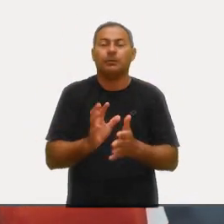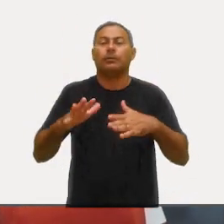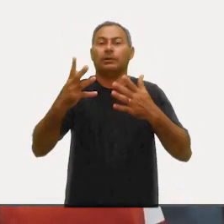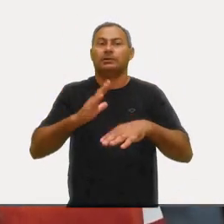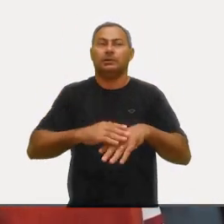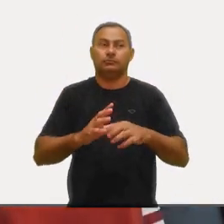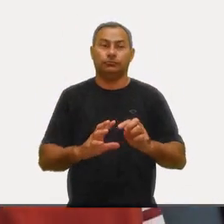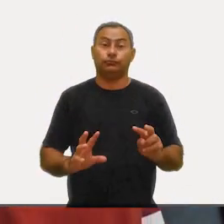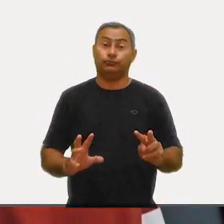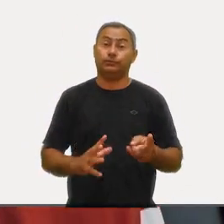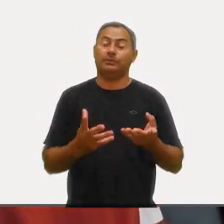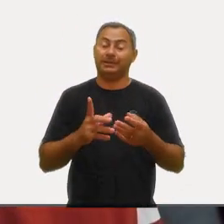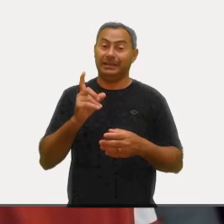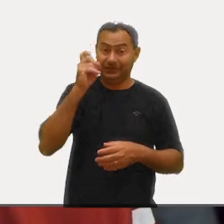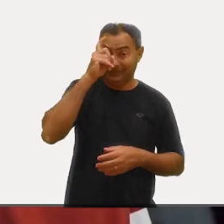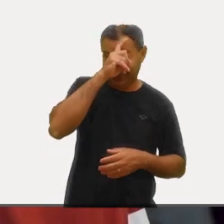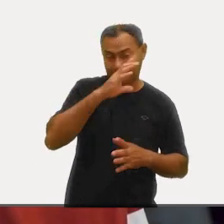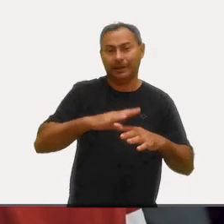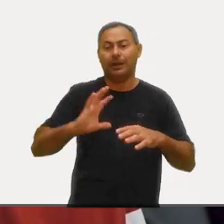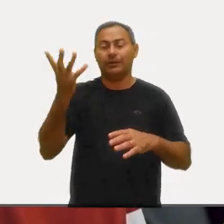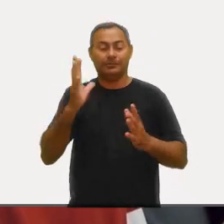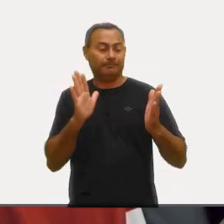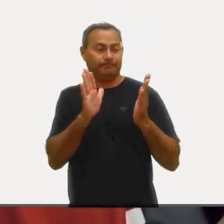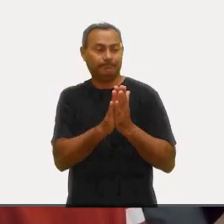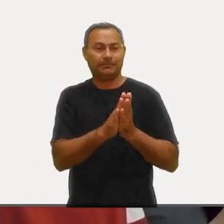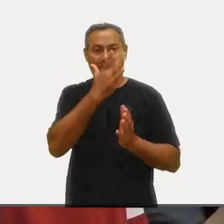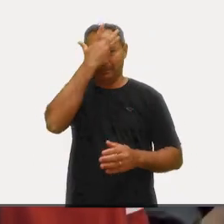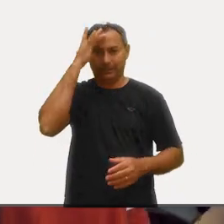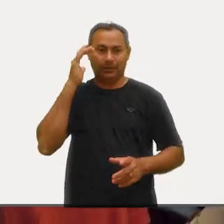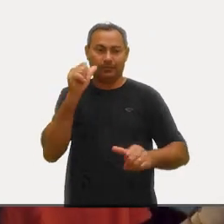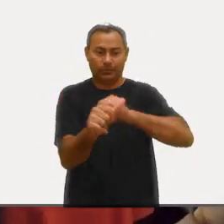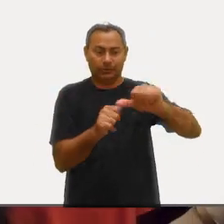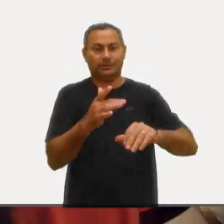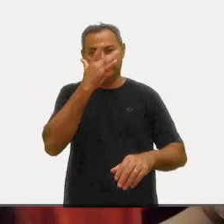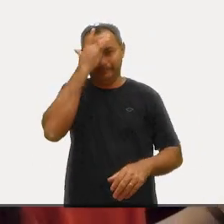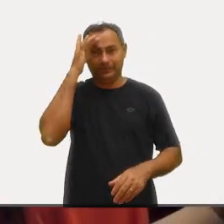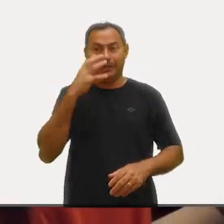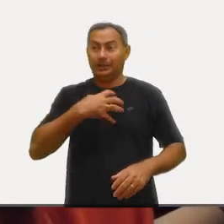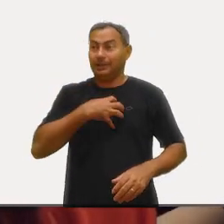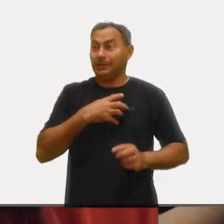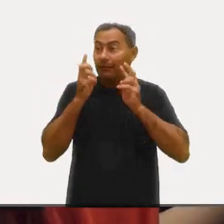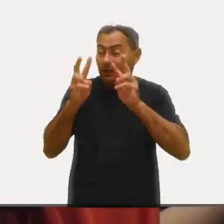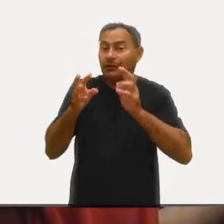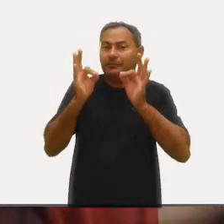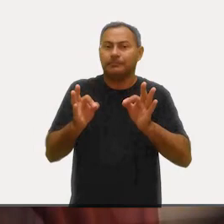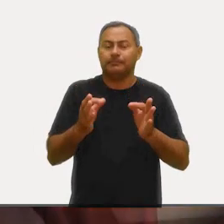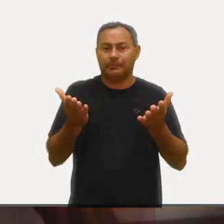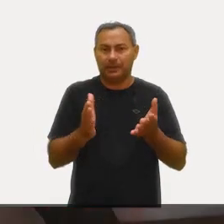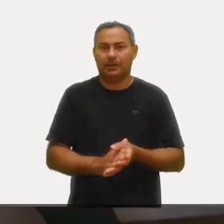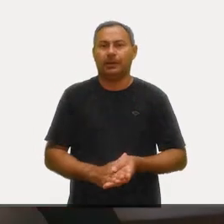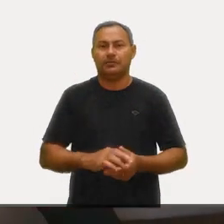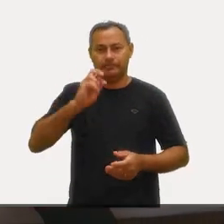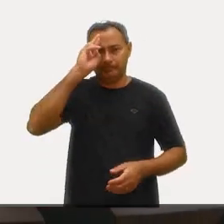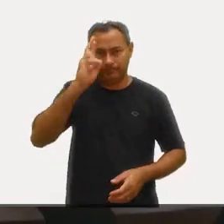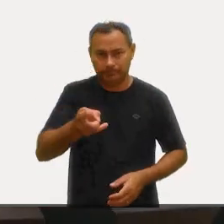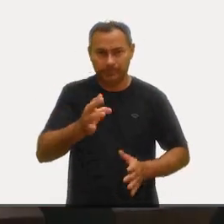mesmo quando isso custar um preço alto. Isso causa impacto nas pessoas. Isso as impressiona.